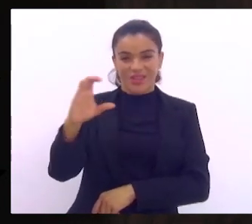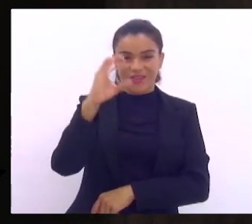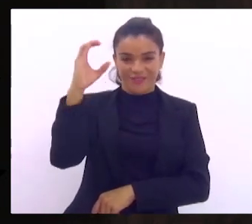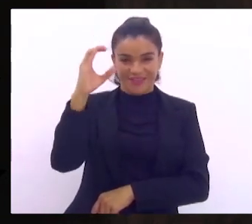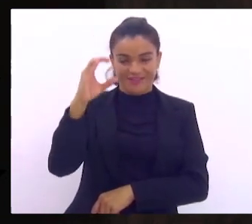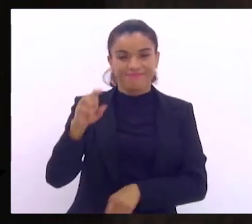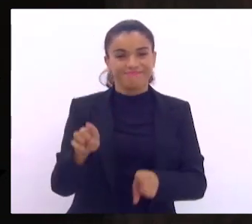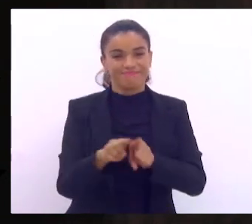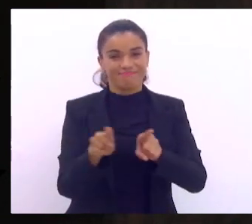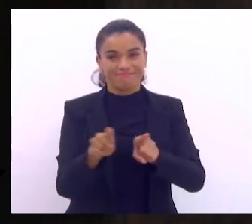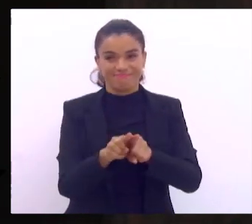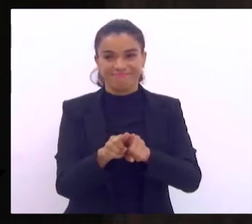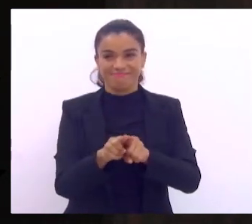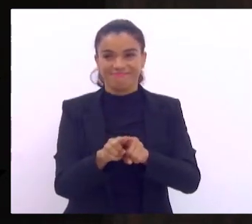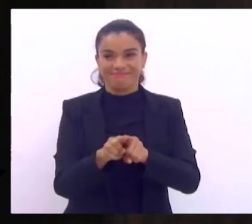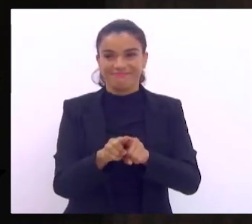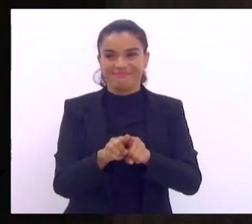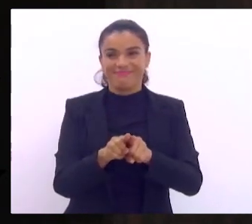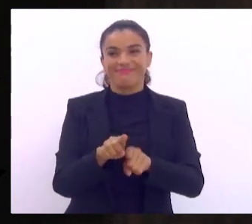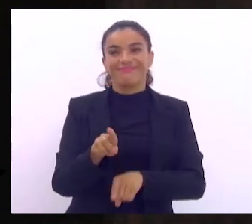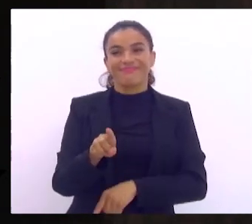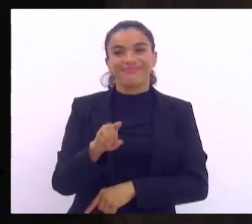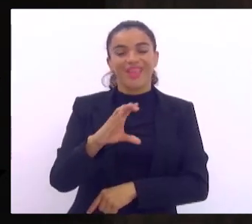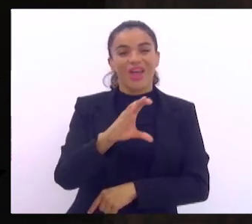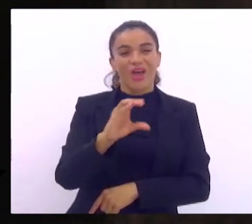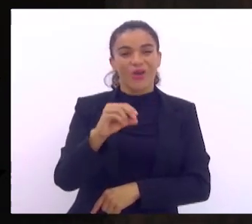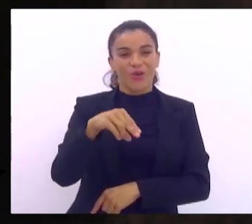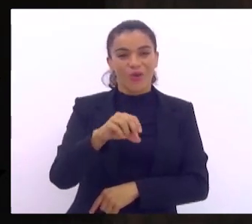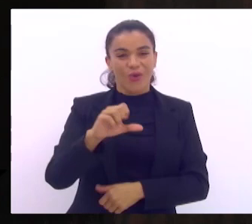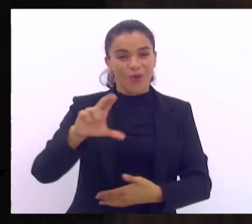e Gesta, presidente da Consudathle.